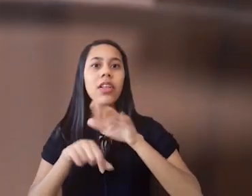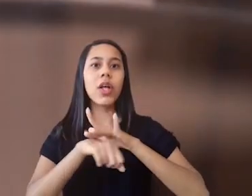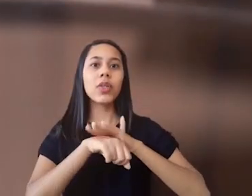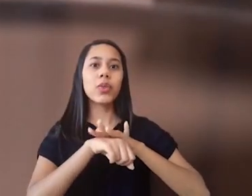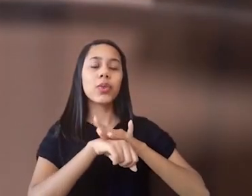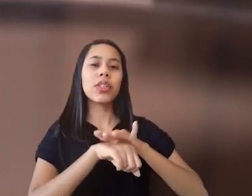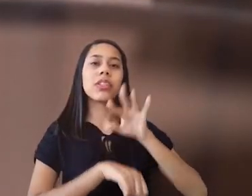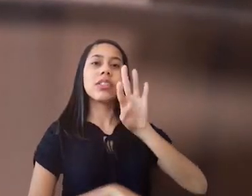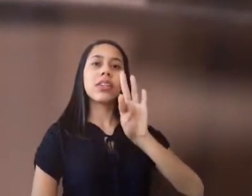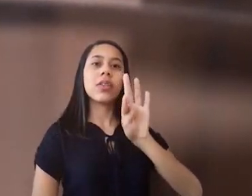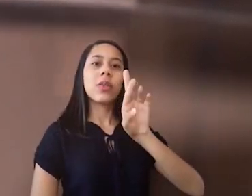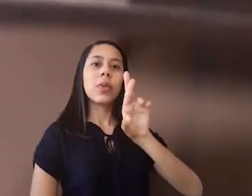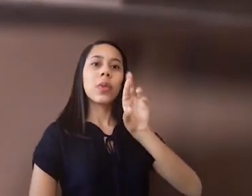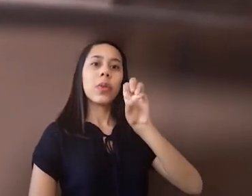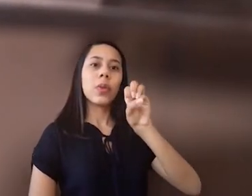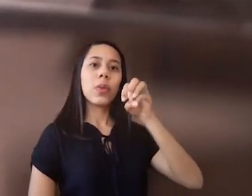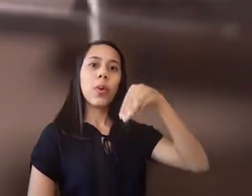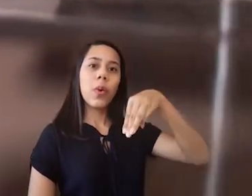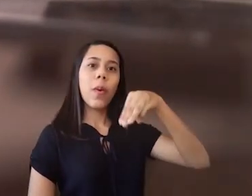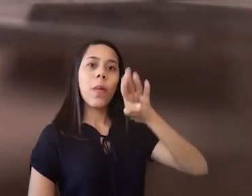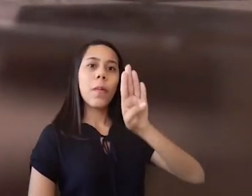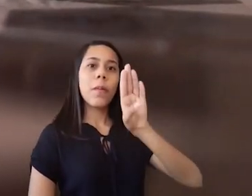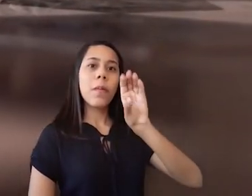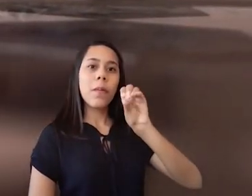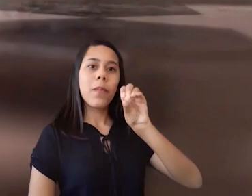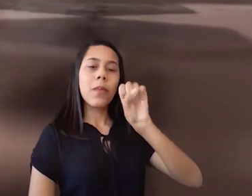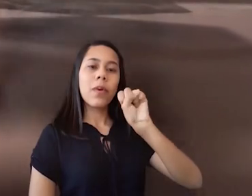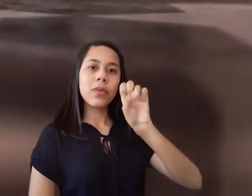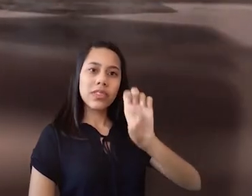Era veia entupida e transbordo nos pés.